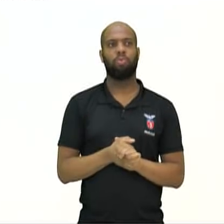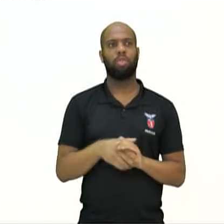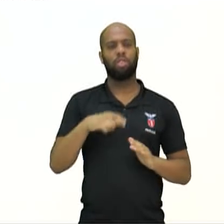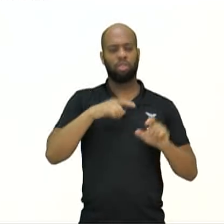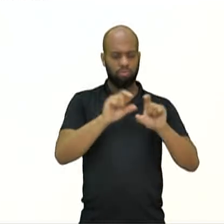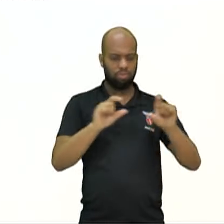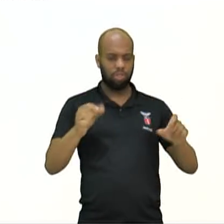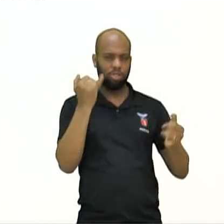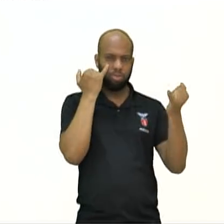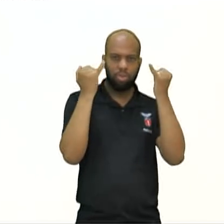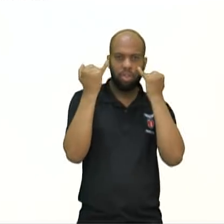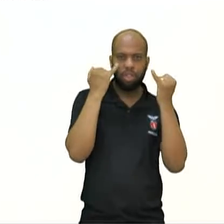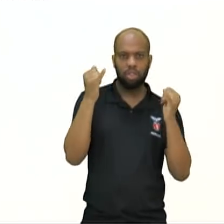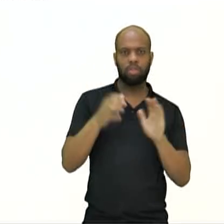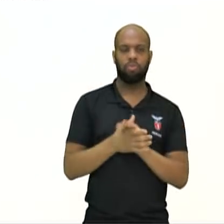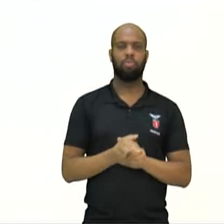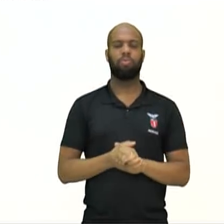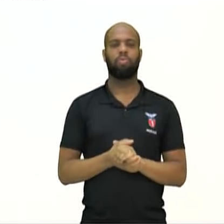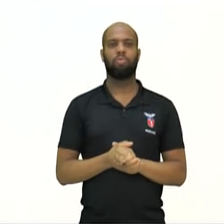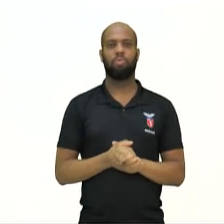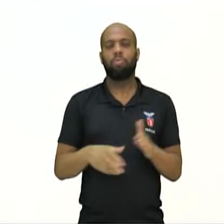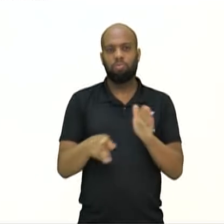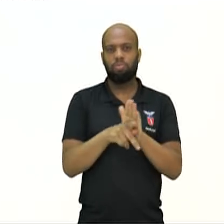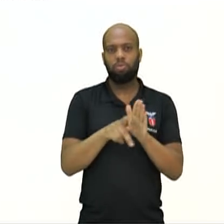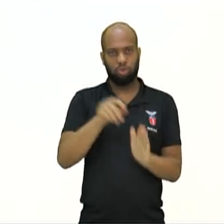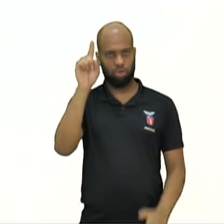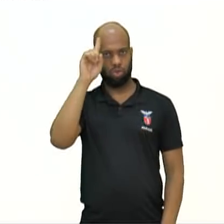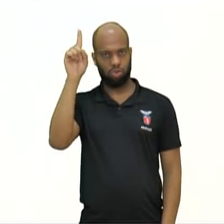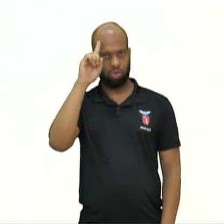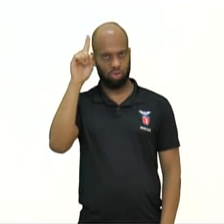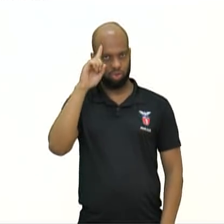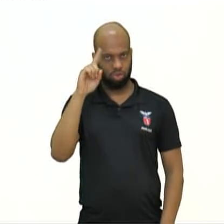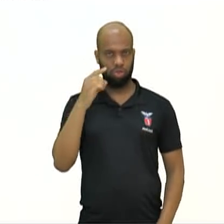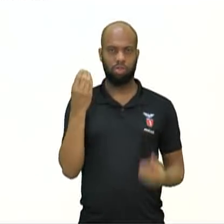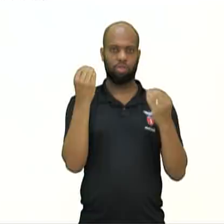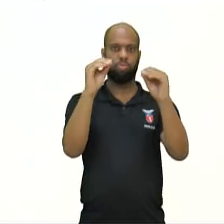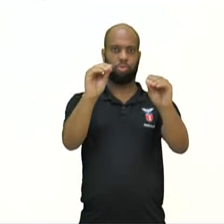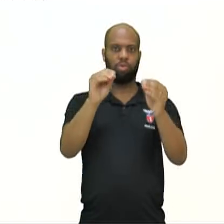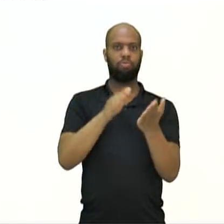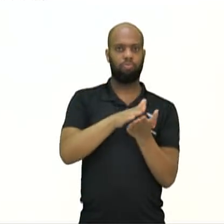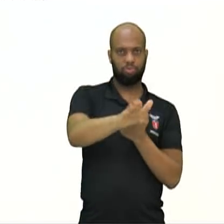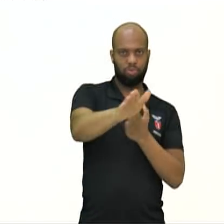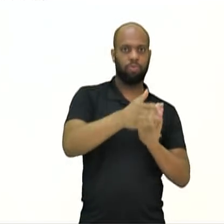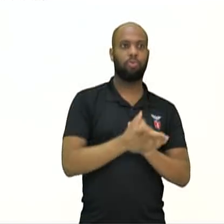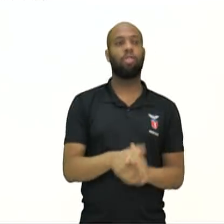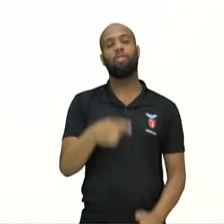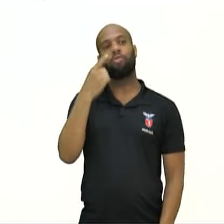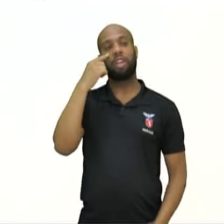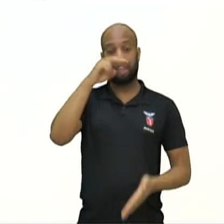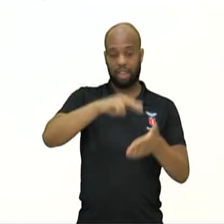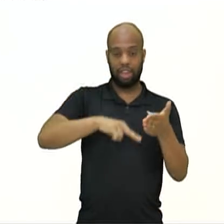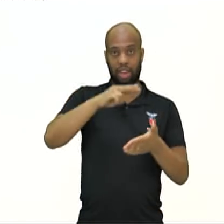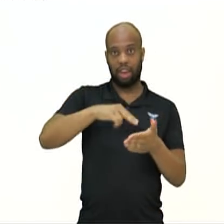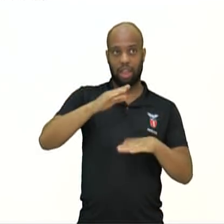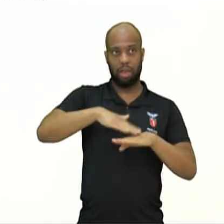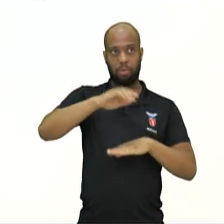né? Então vamos lá ler um pouquinho, né, sobre esse paraíso que é o